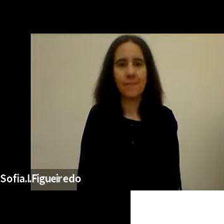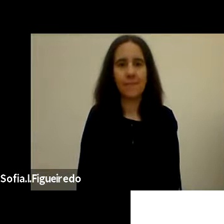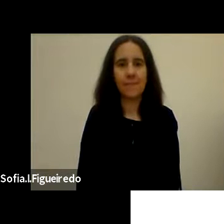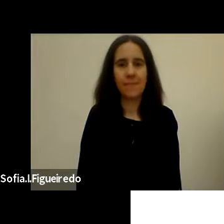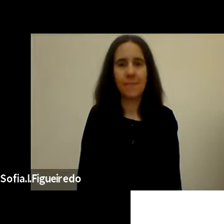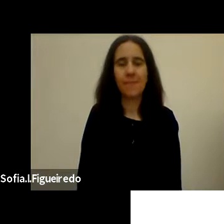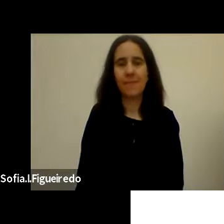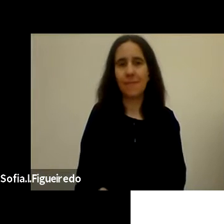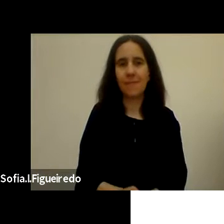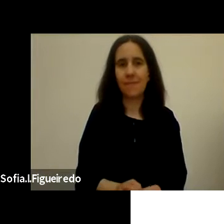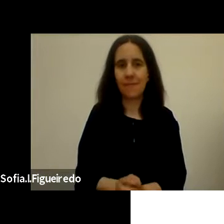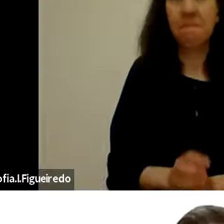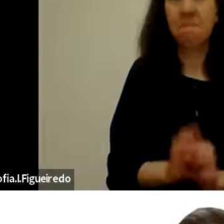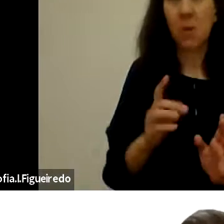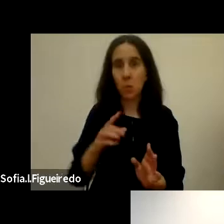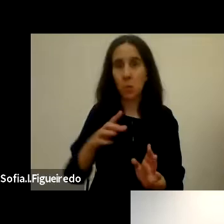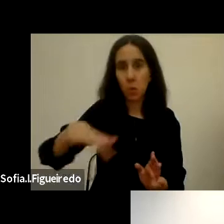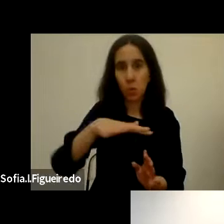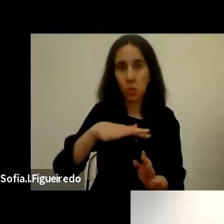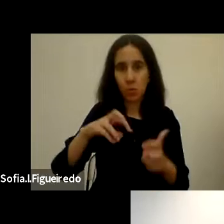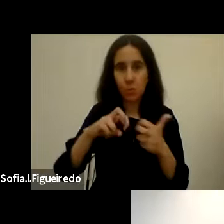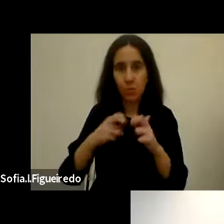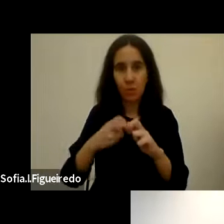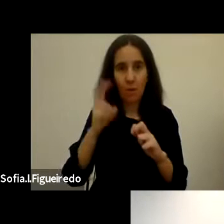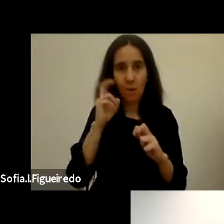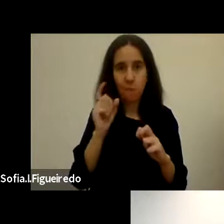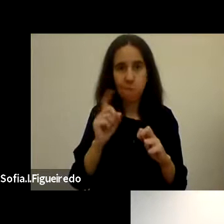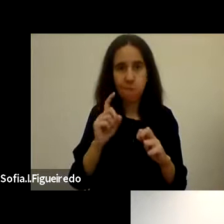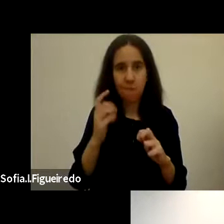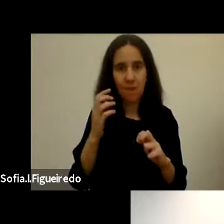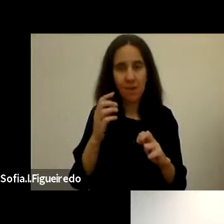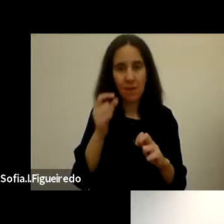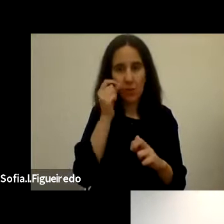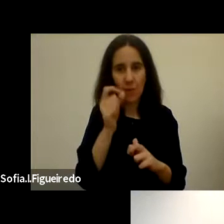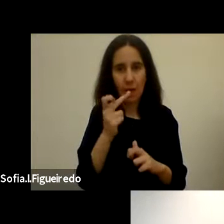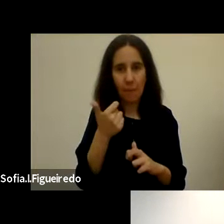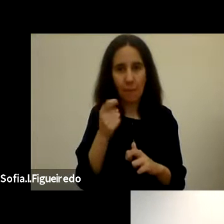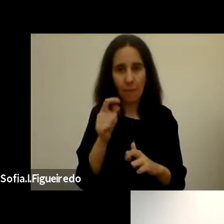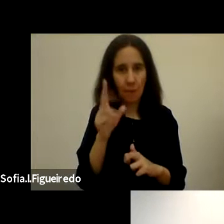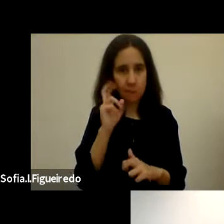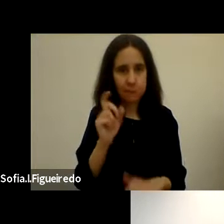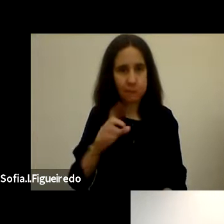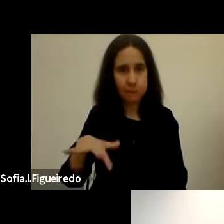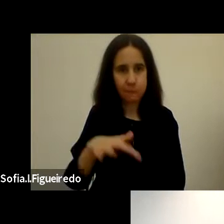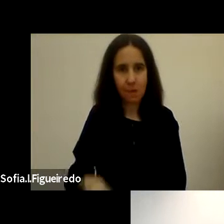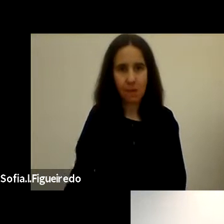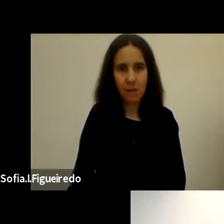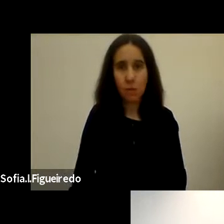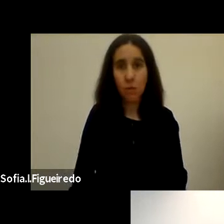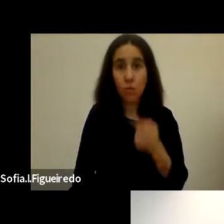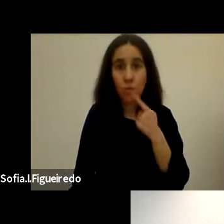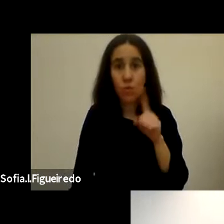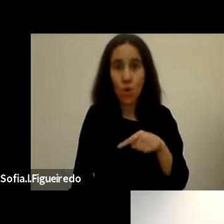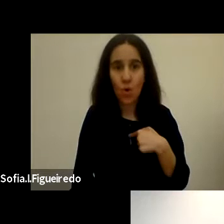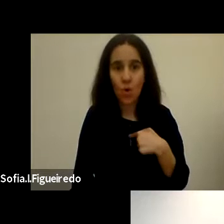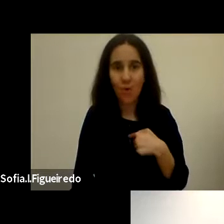Não sei se estamos todos com o problema de ouvir, de ligação do Abel. Já estou de novo?